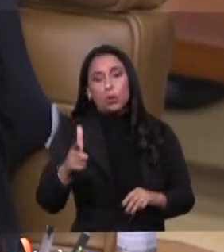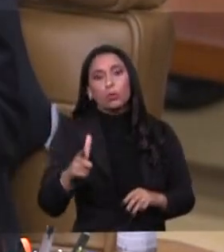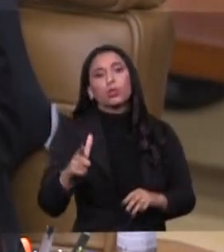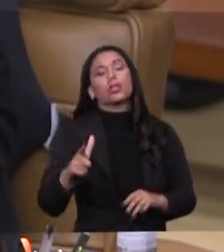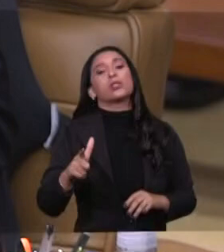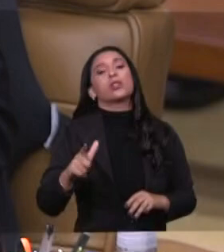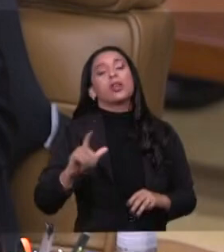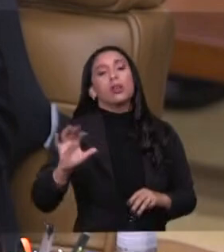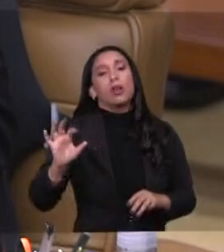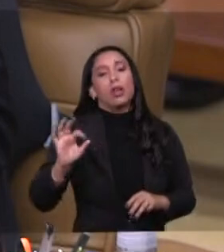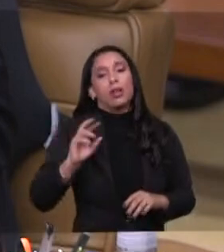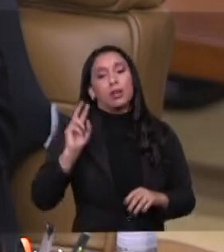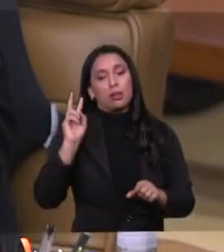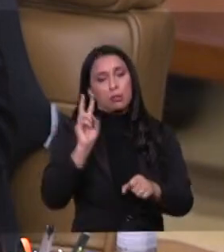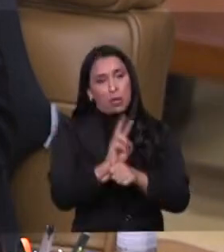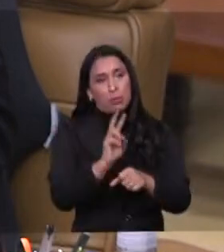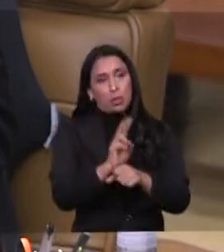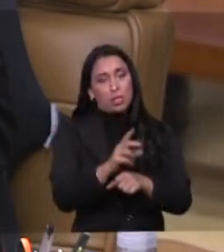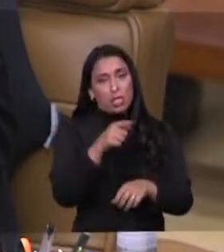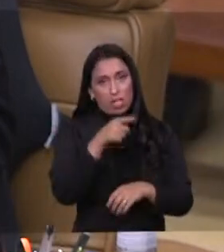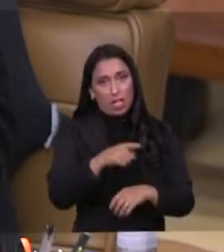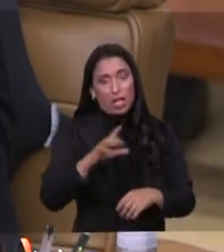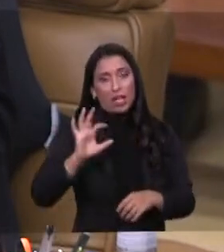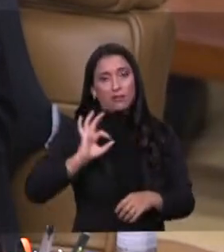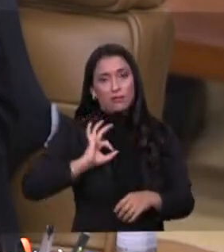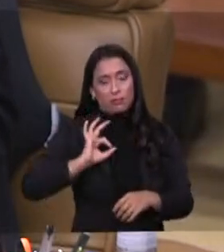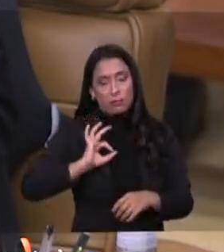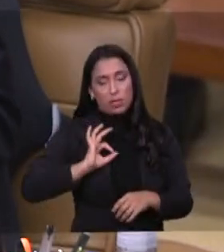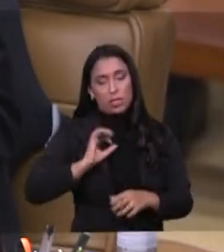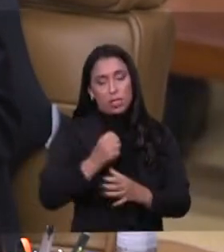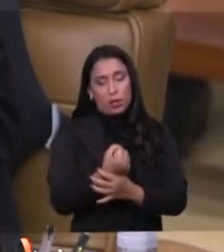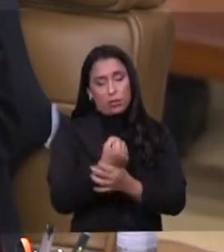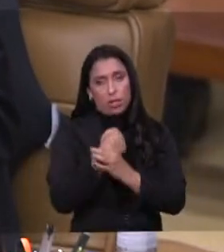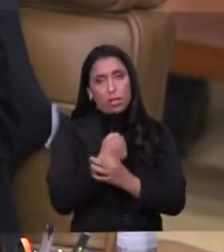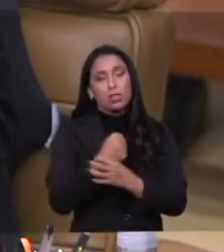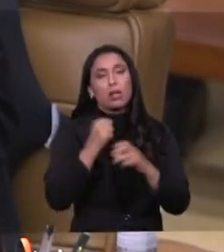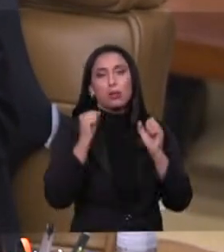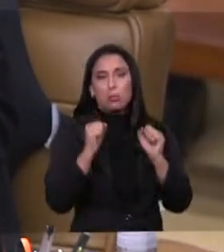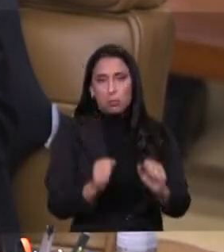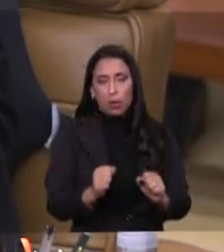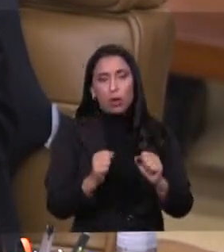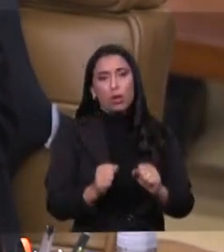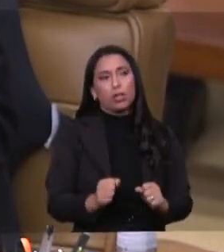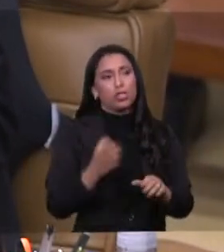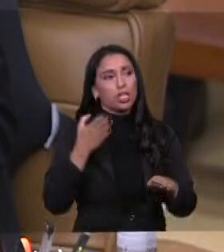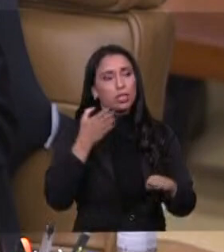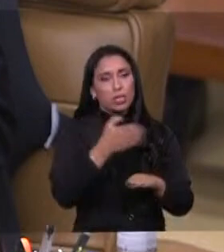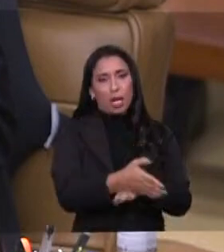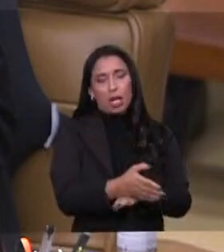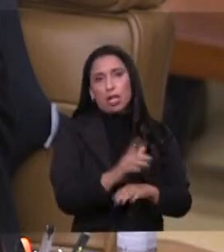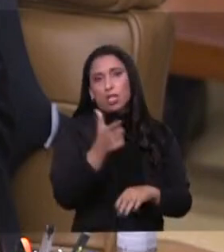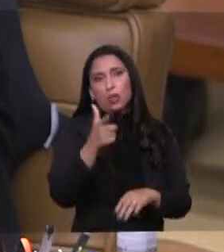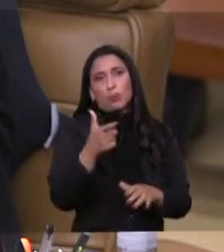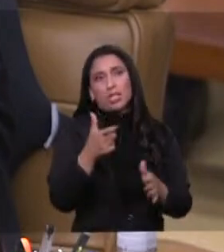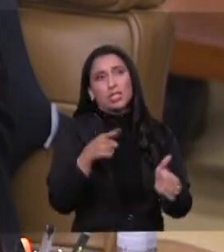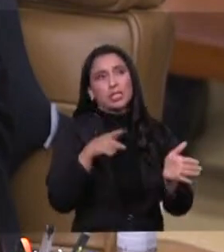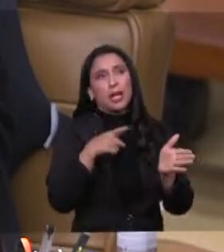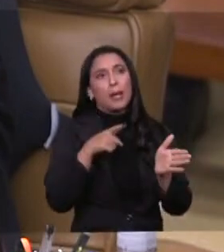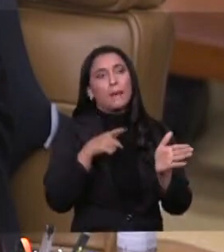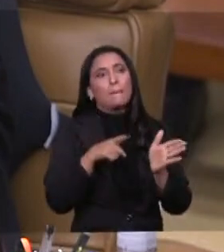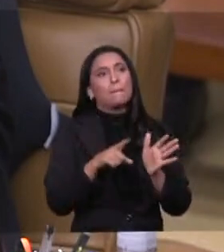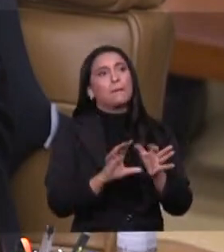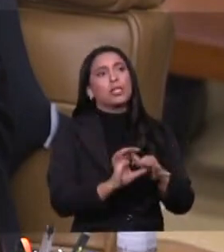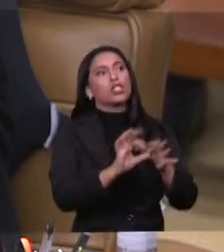indígena, no âmbito das respectivas atribuições, fica assegurada e se dará independentemente de consultas